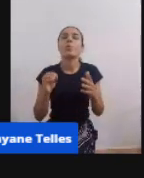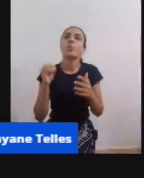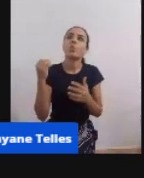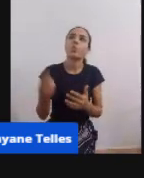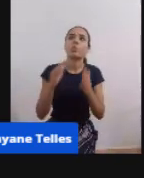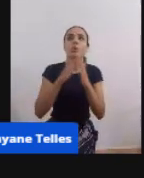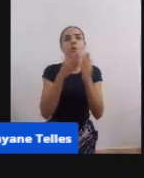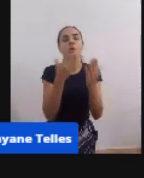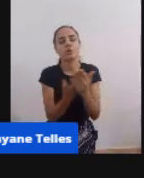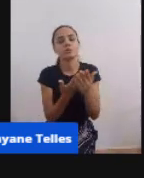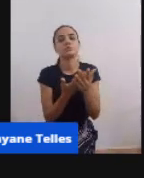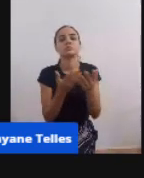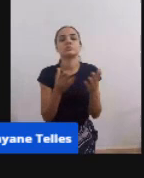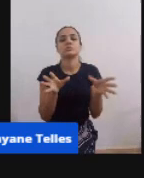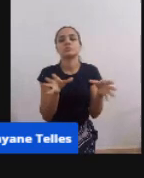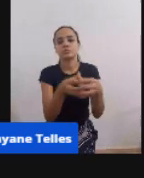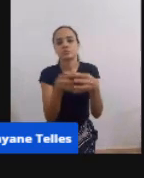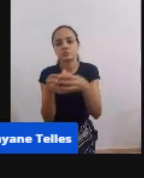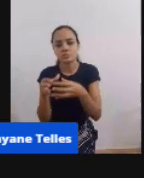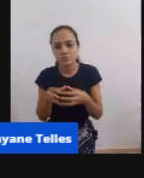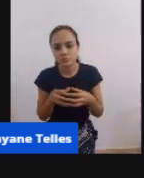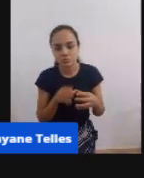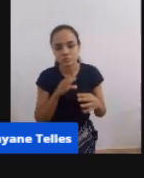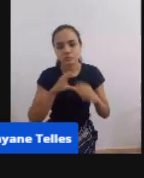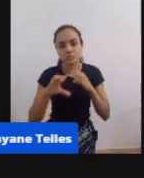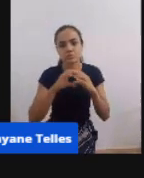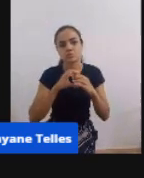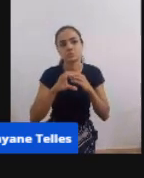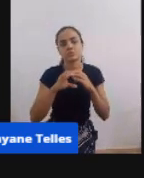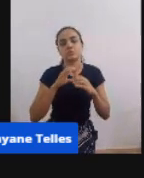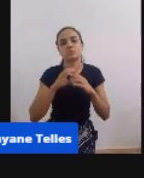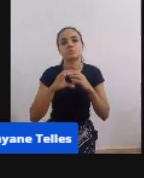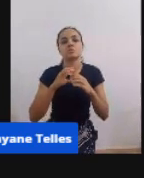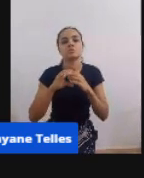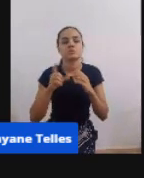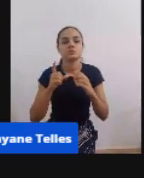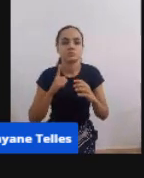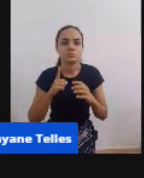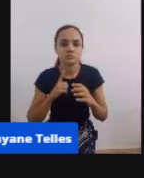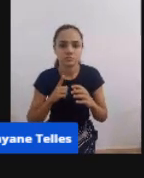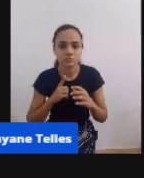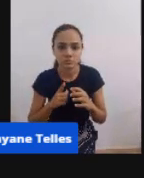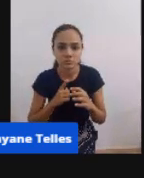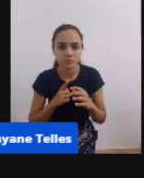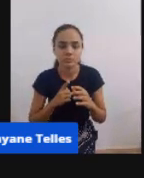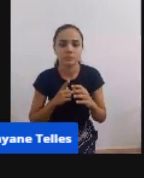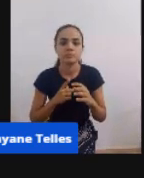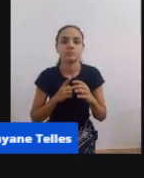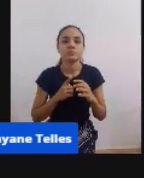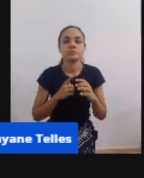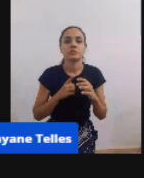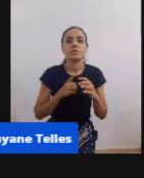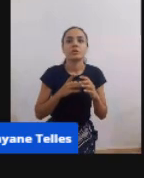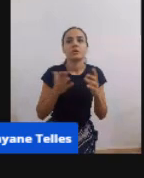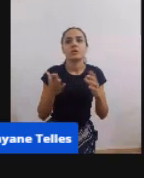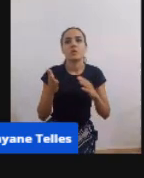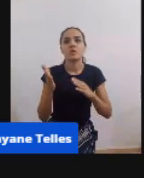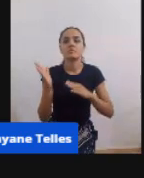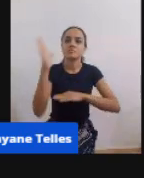que daí eu tenho uma comunicação que nós chamamos de assíncrona, né? E eles não vão estar no mesmo período, então eu